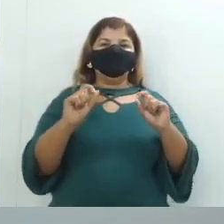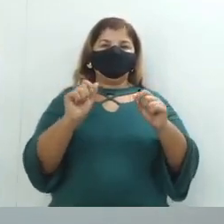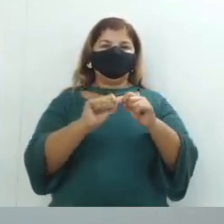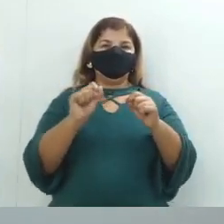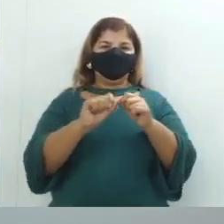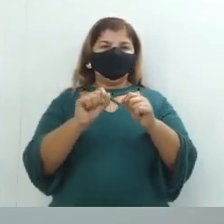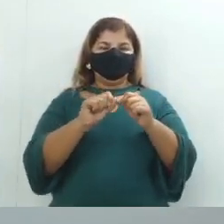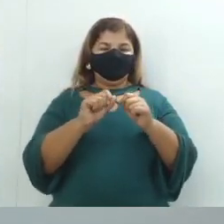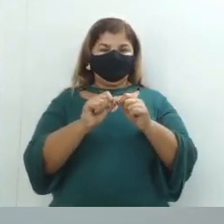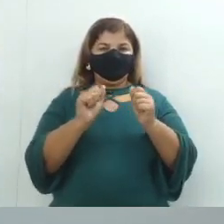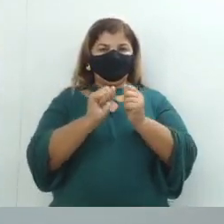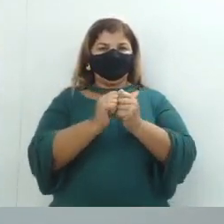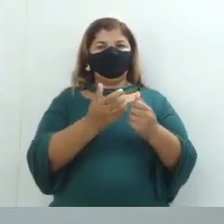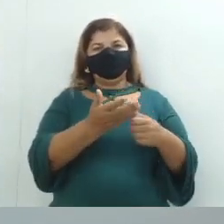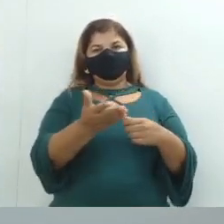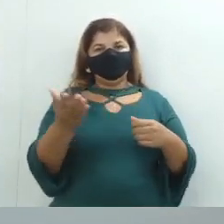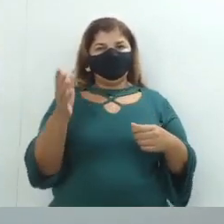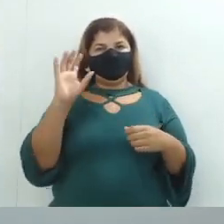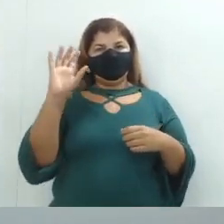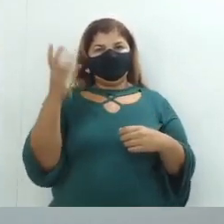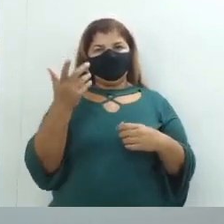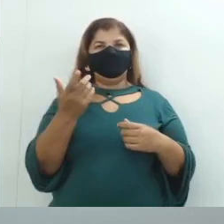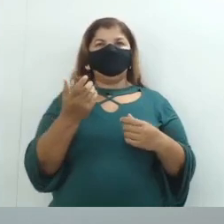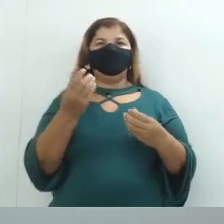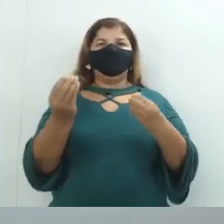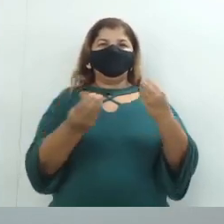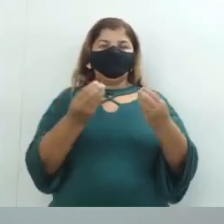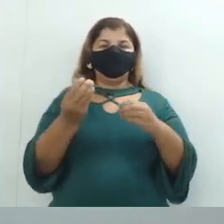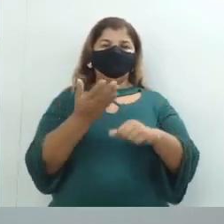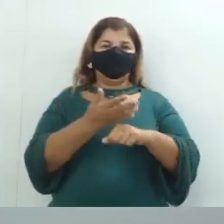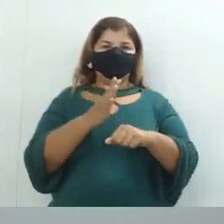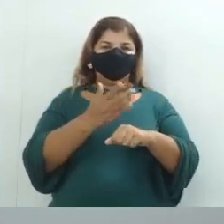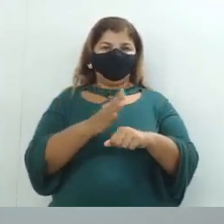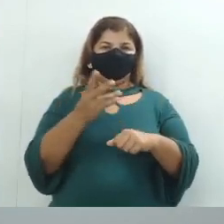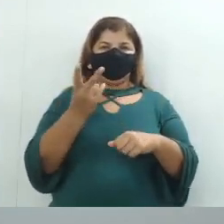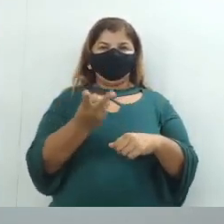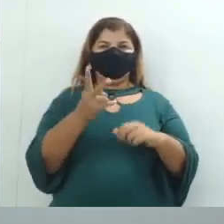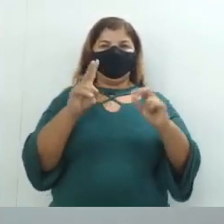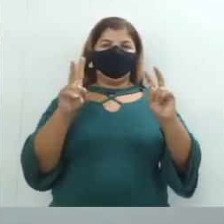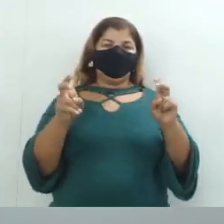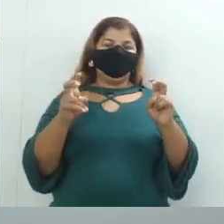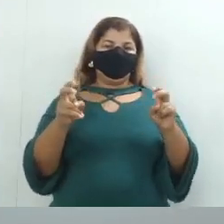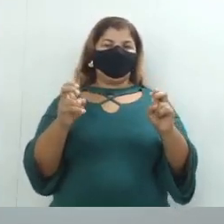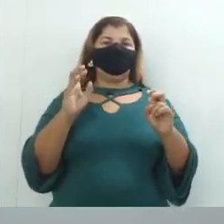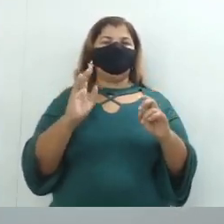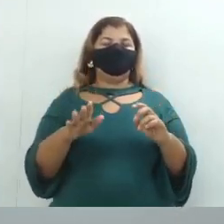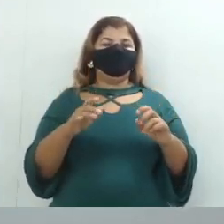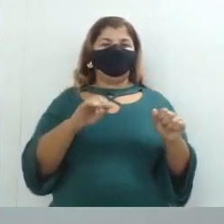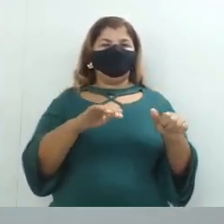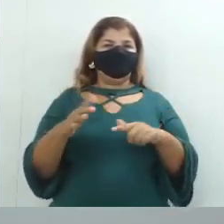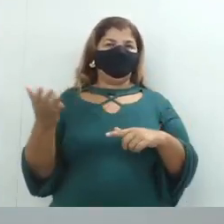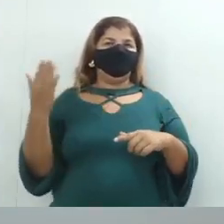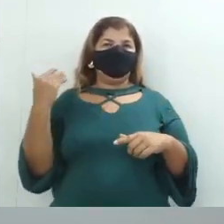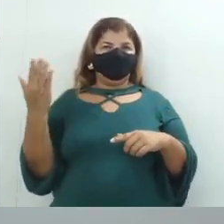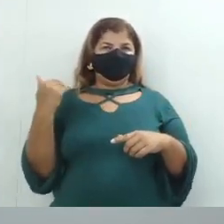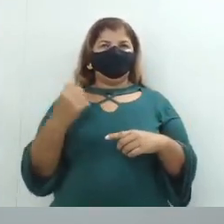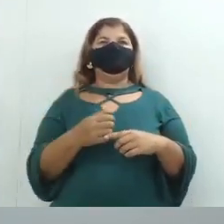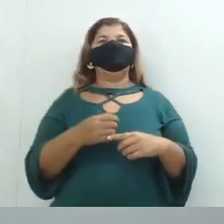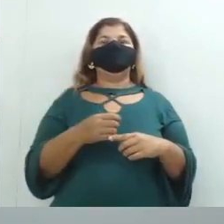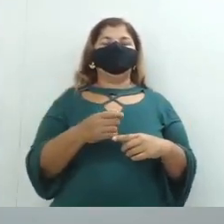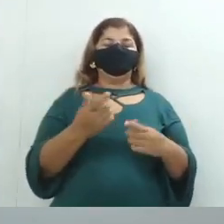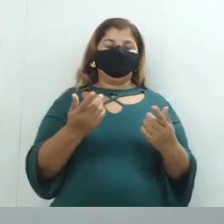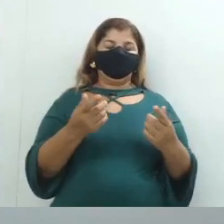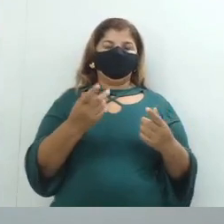aqui com vocês resoluções de questões sobre dois assuntos que vimos na semana passada, né? Renascimento e a